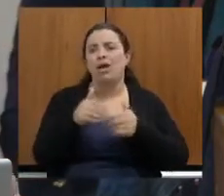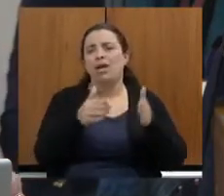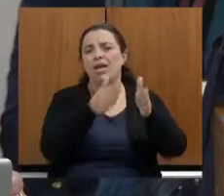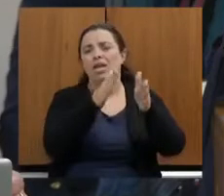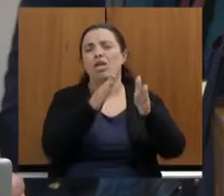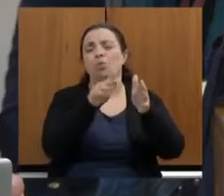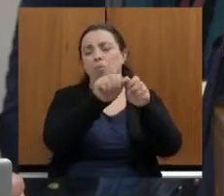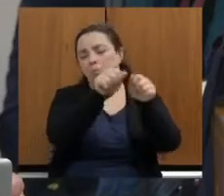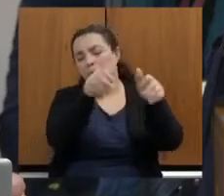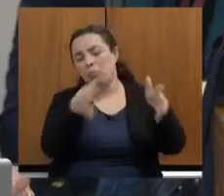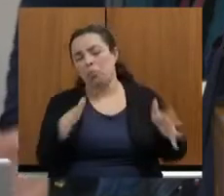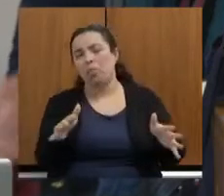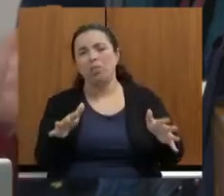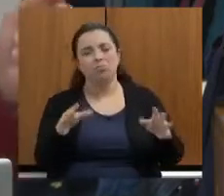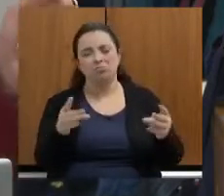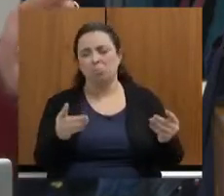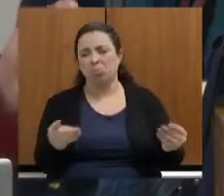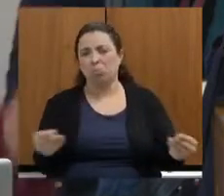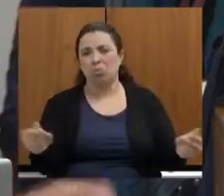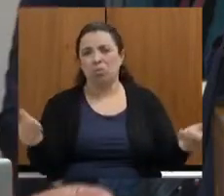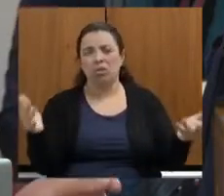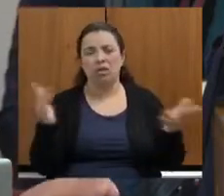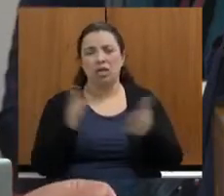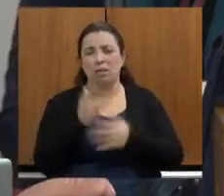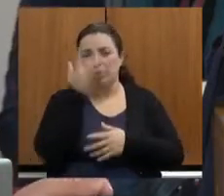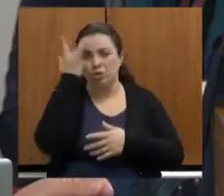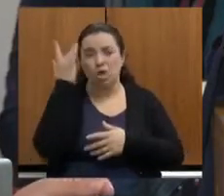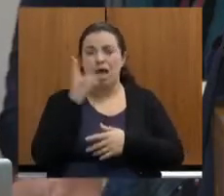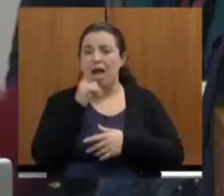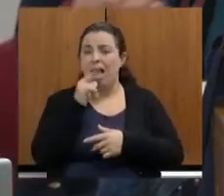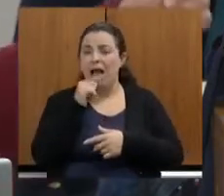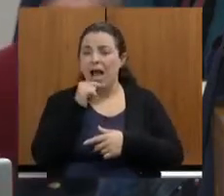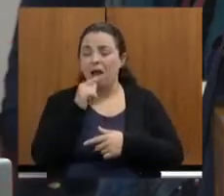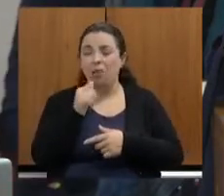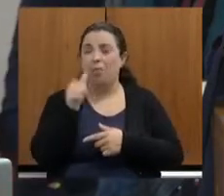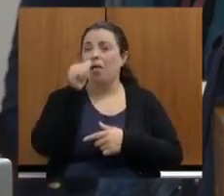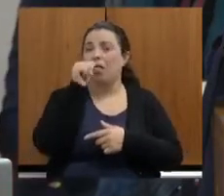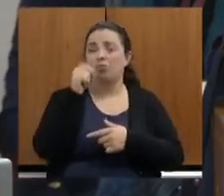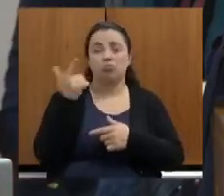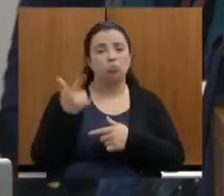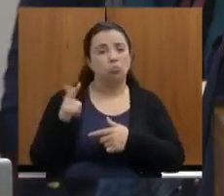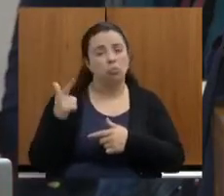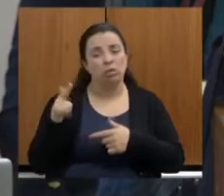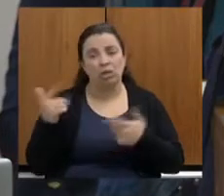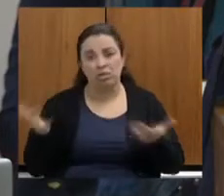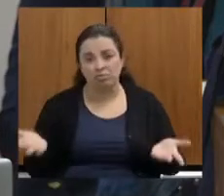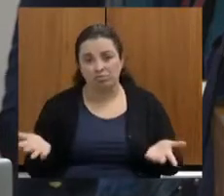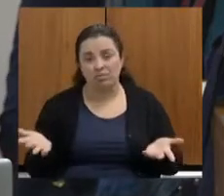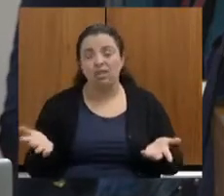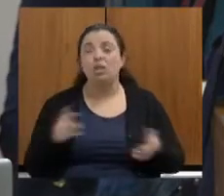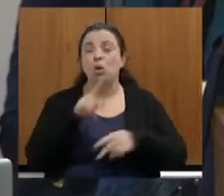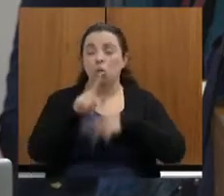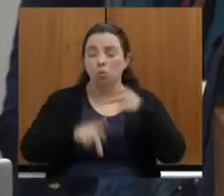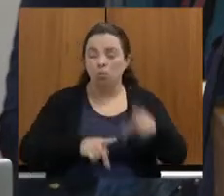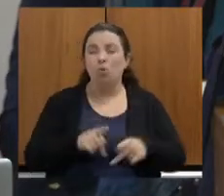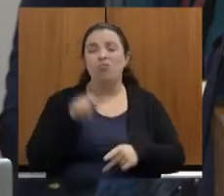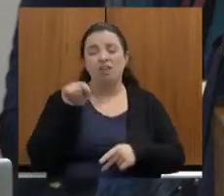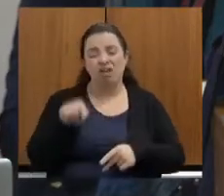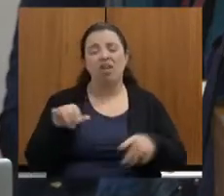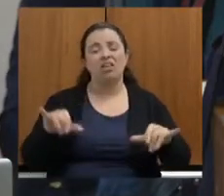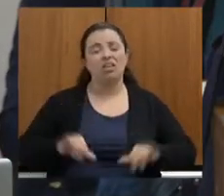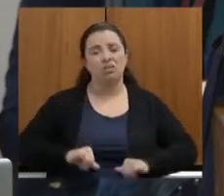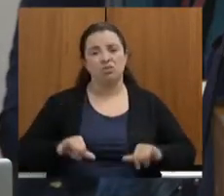água adequada para beber o povo tá com a saúde comprometida e quem paga a conta é o povo então muito